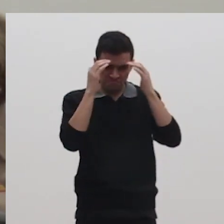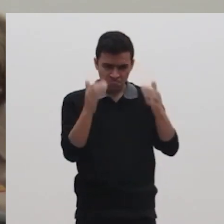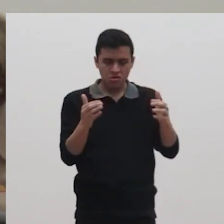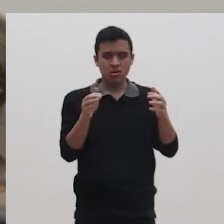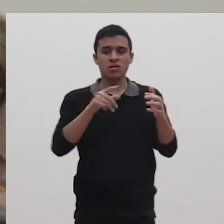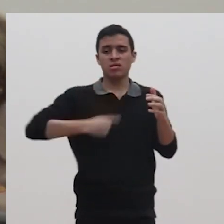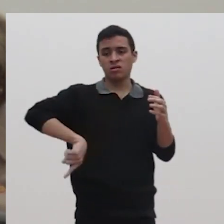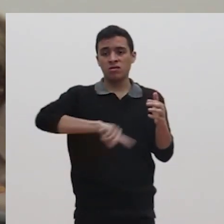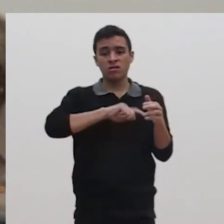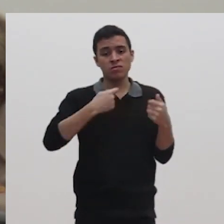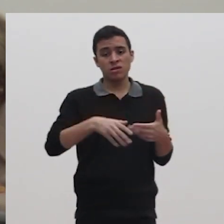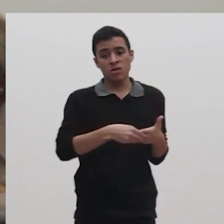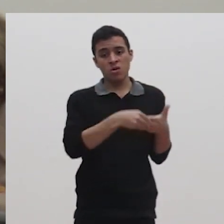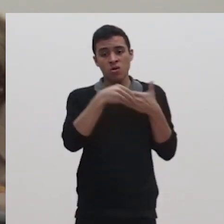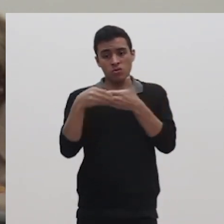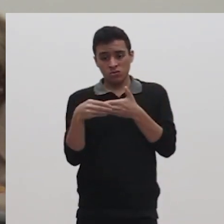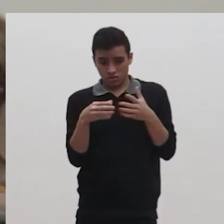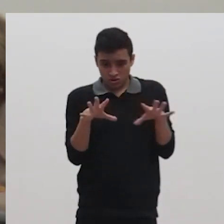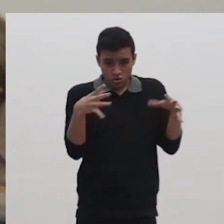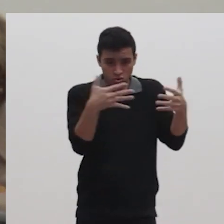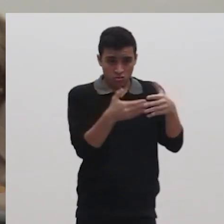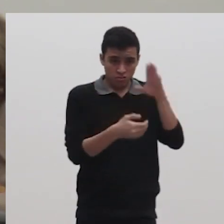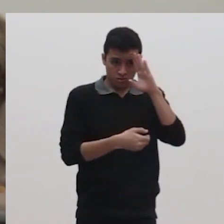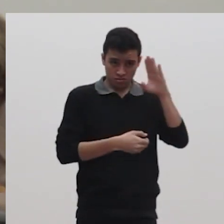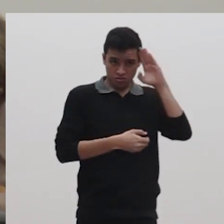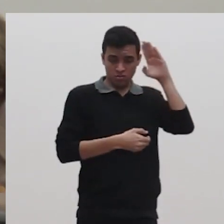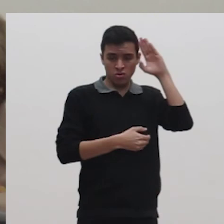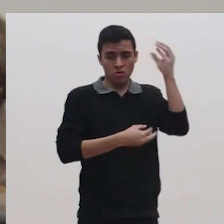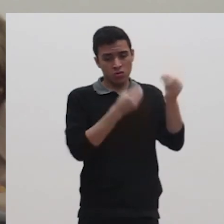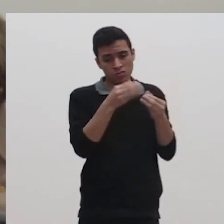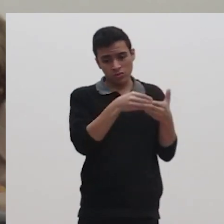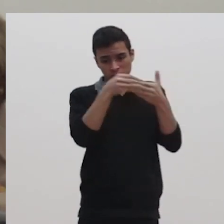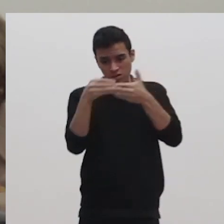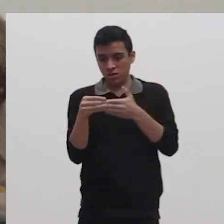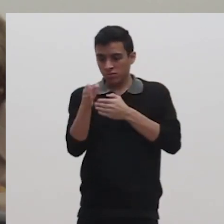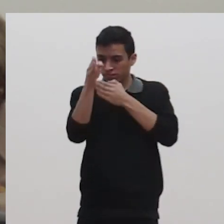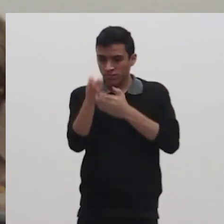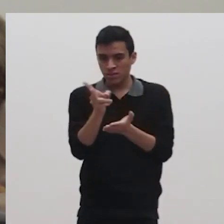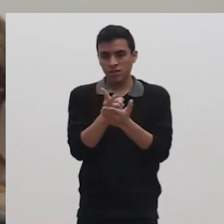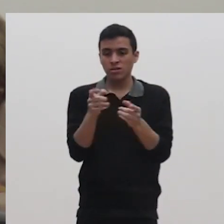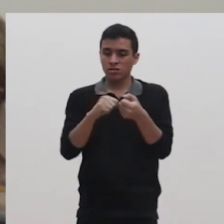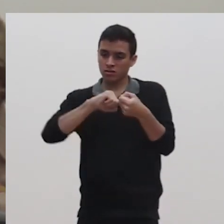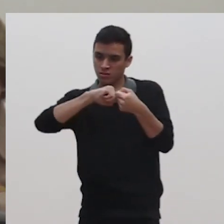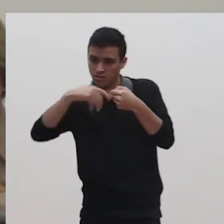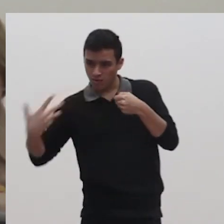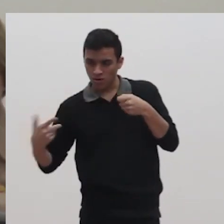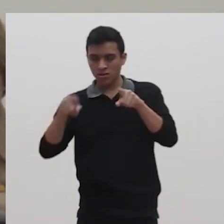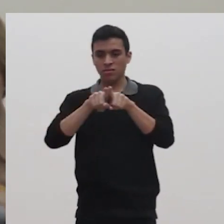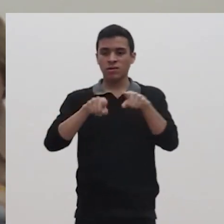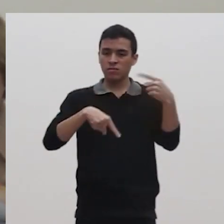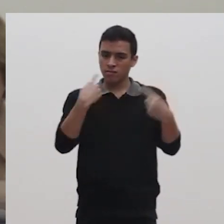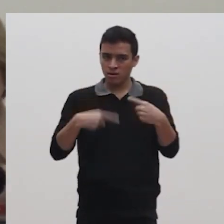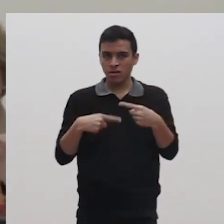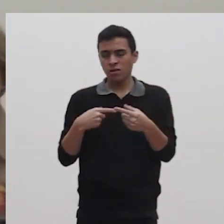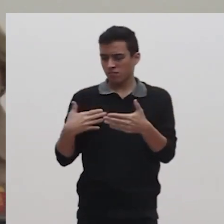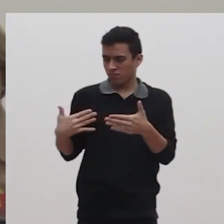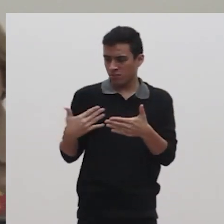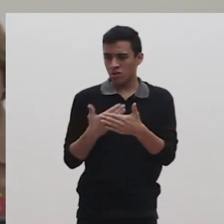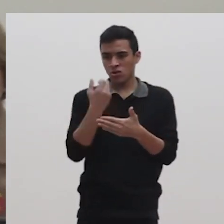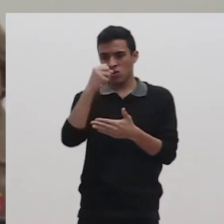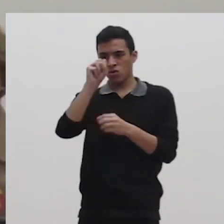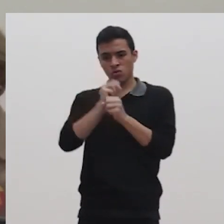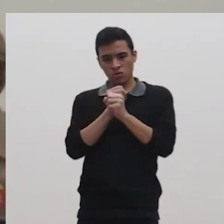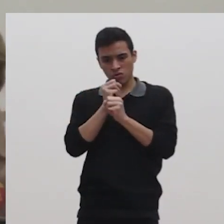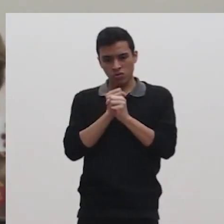que conduzir a nossa comunidade universitária com democracia e com diálogo a cada momento. Assim aconteceu durante os 8 anos da minha